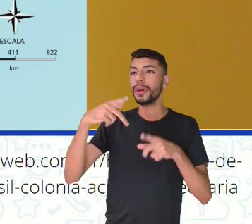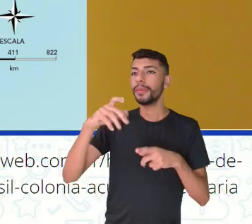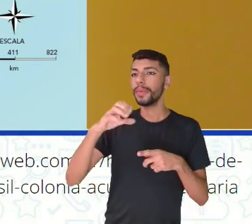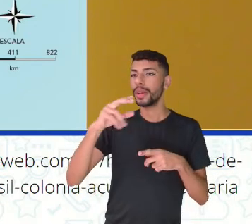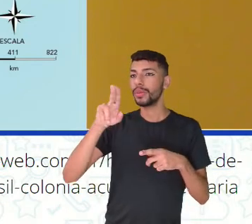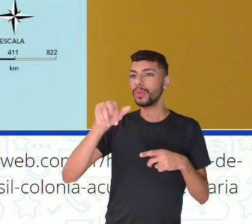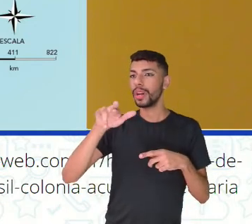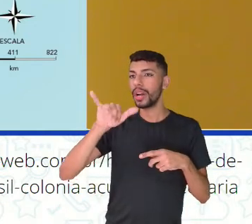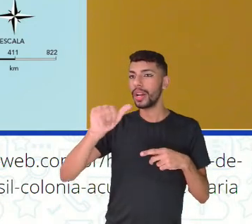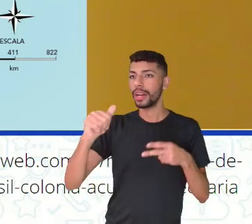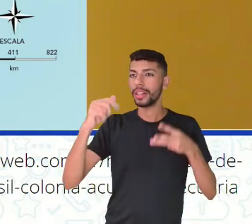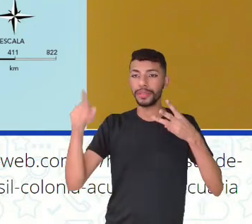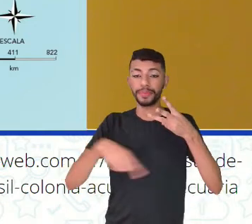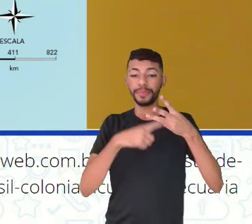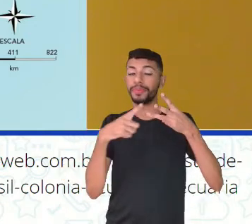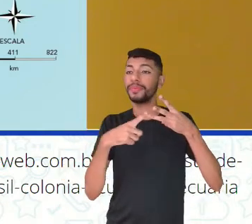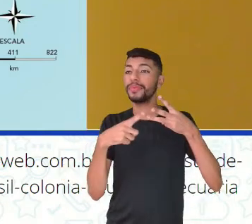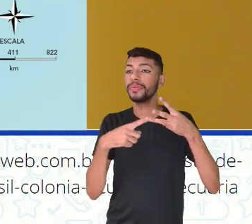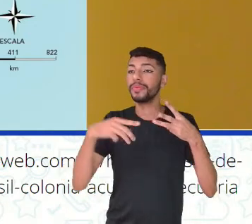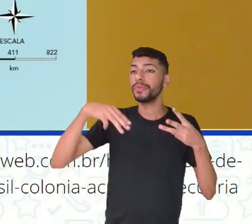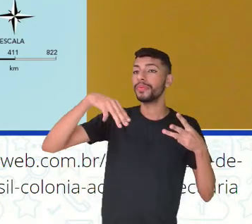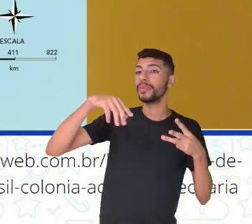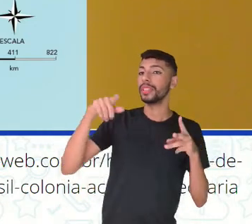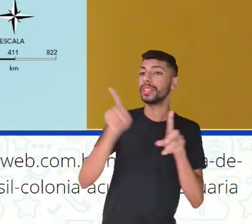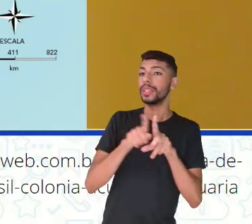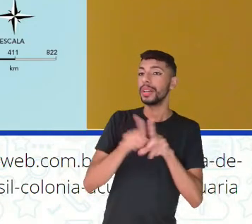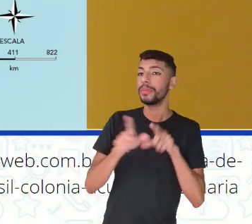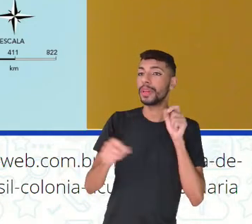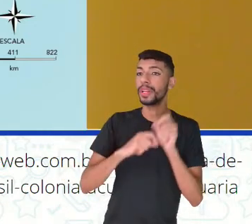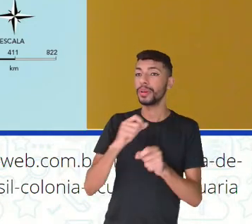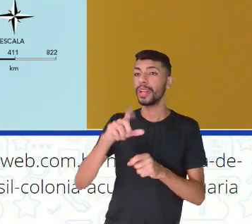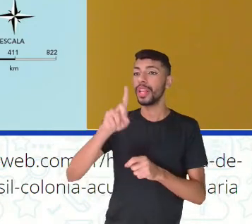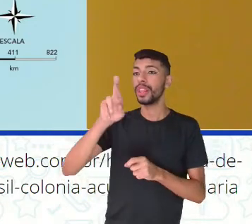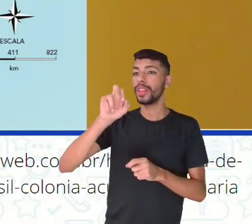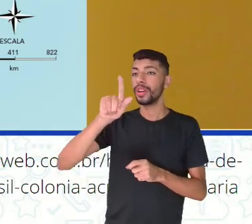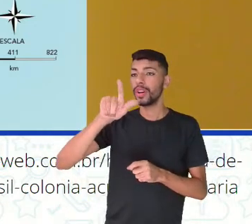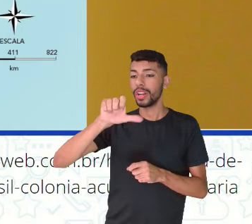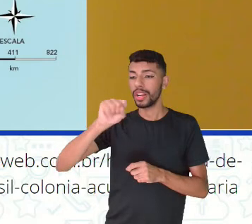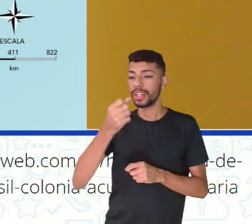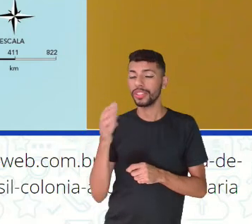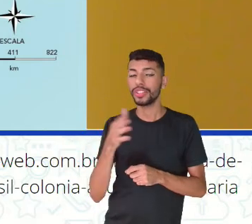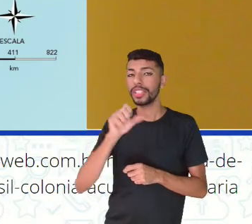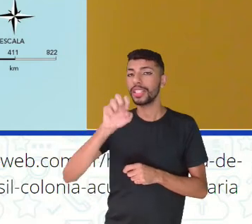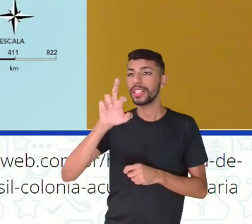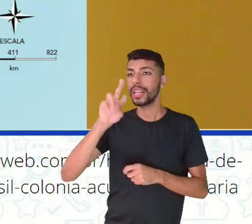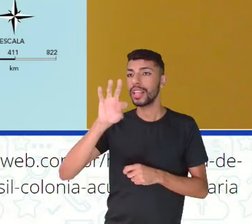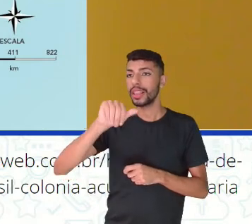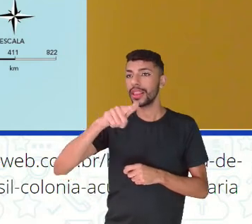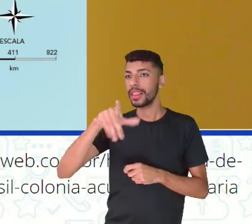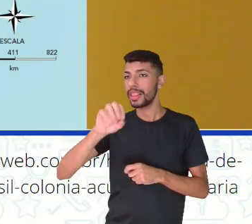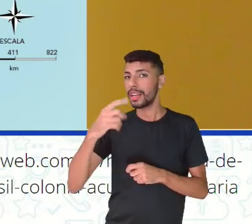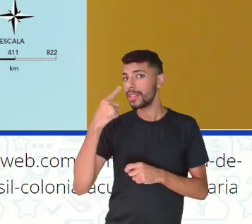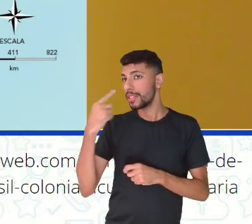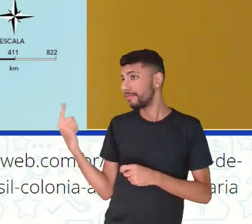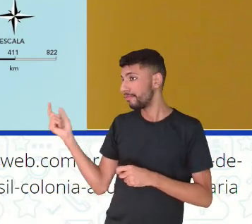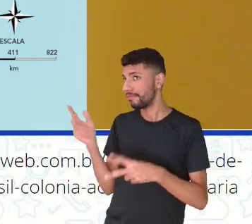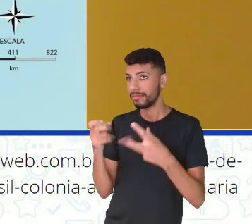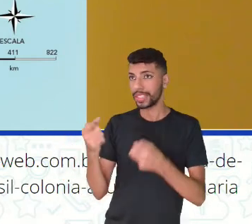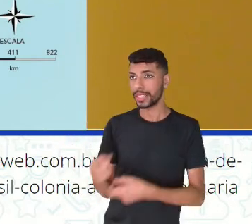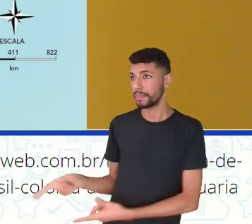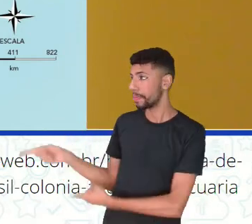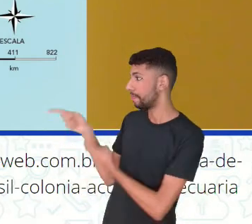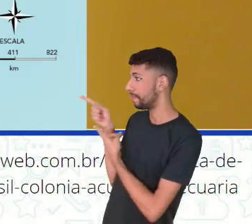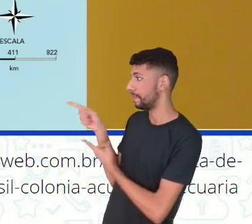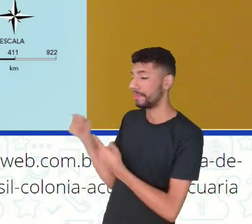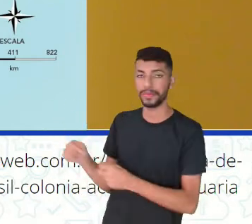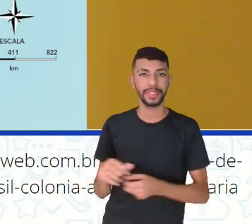da cana-de-açúcar. Já vimos as drogas do sertão, né? E aí você está acompanhando na legenda do mapa. E